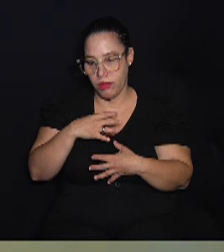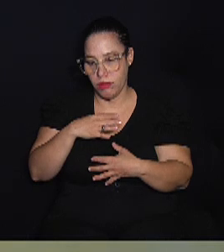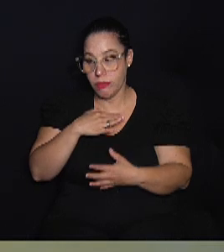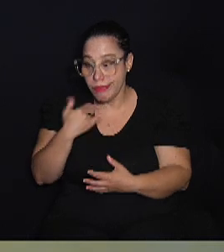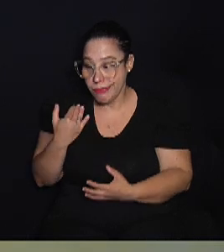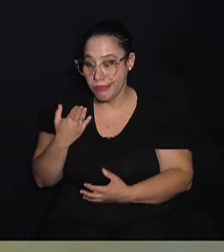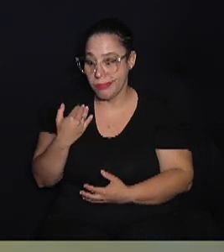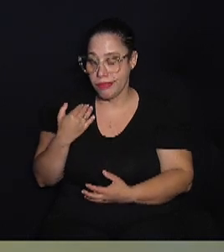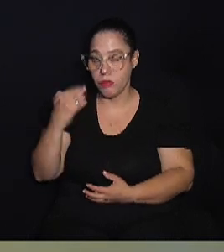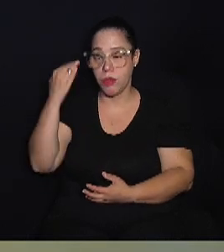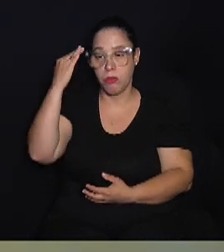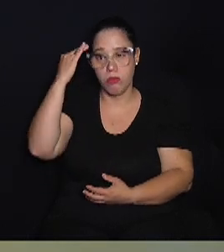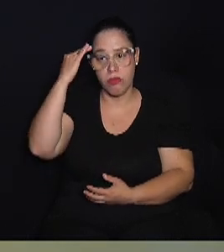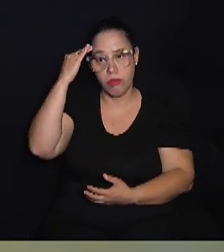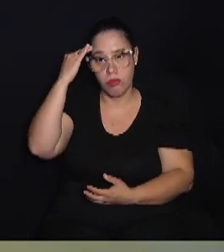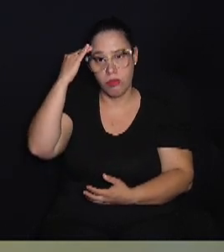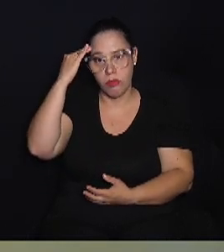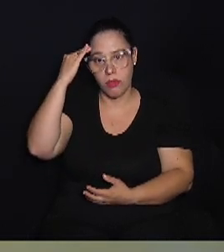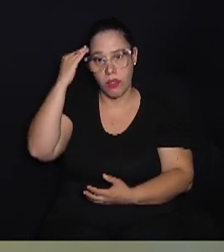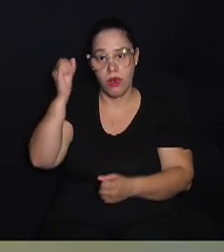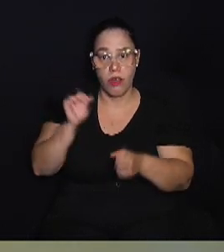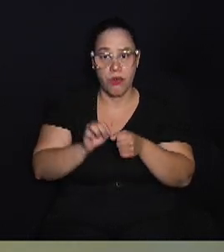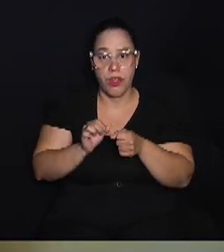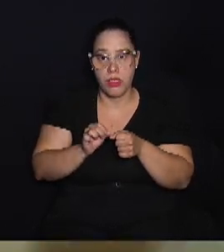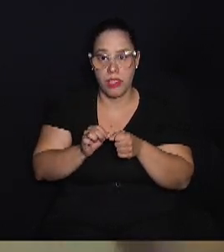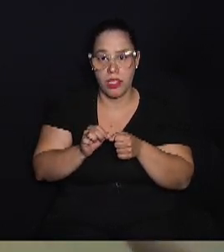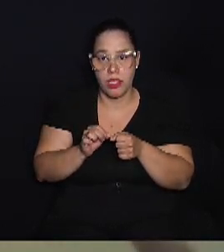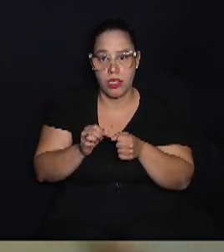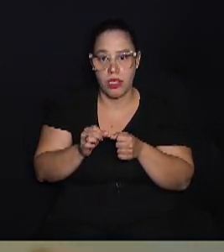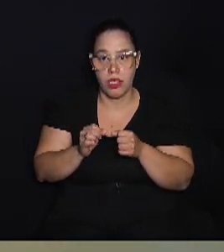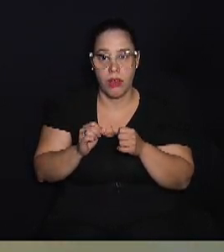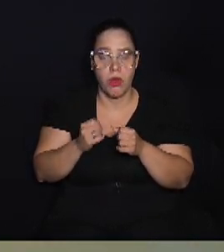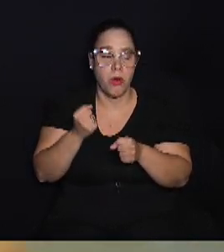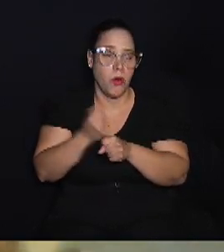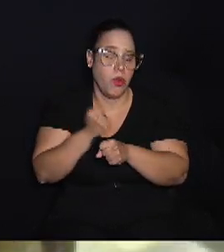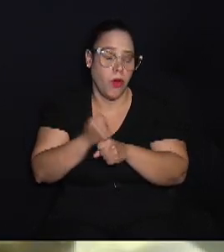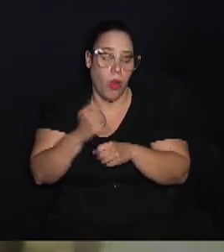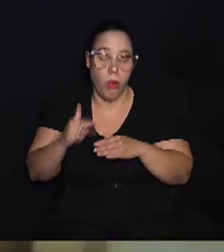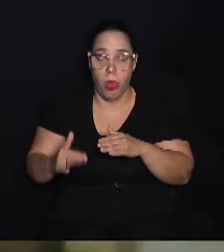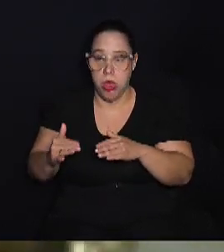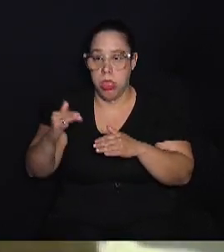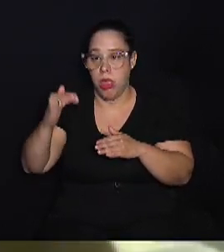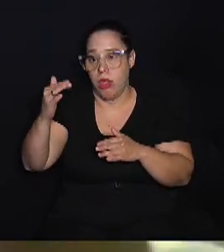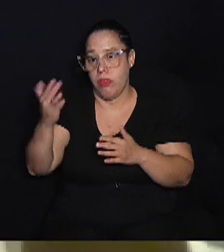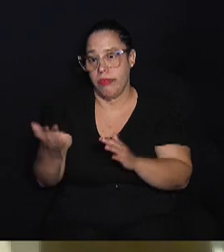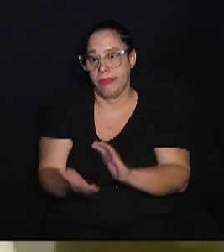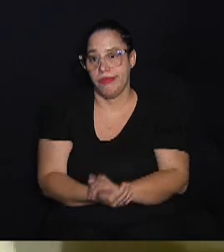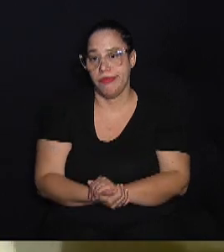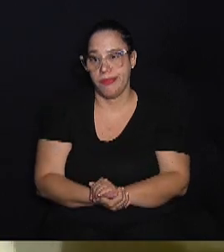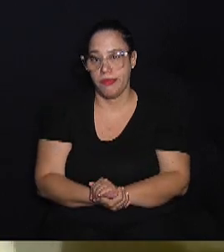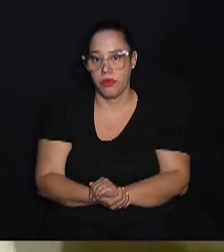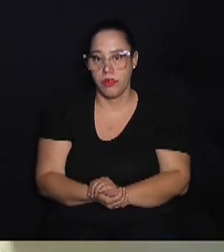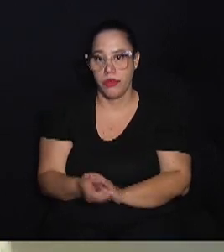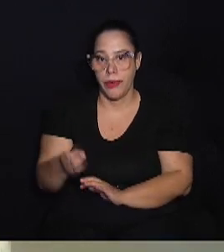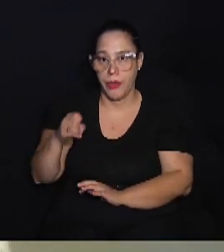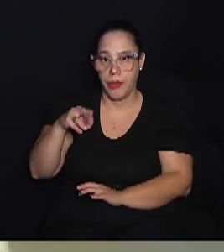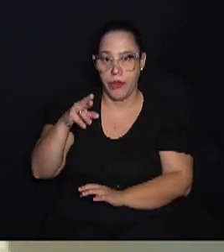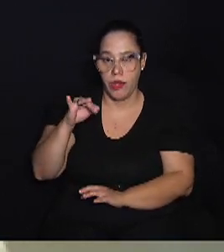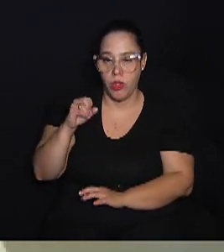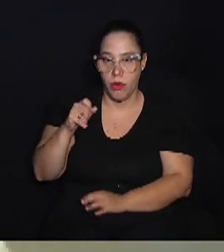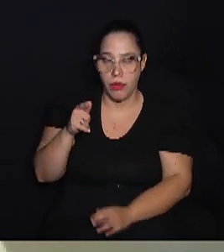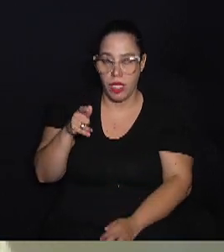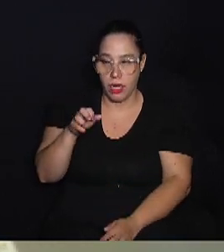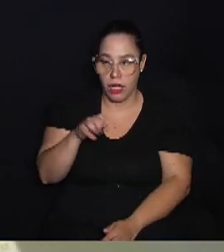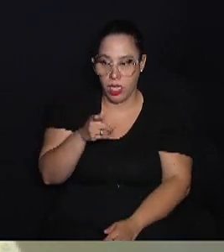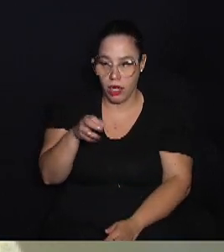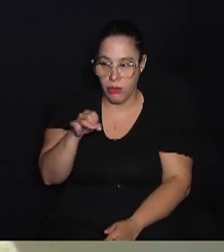É a memória emocional. Todo mundo sabe o que estava fazendo naquele momento, já se passaram muitos anos, né? Tem memória de nominação,